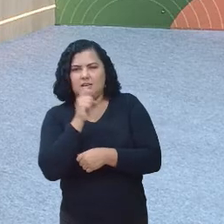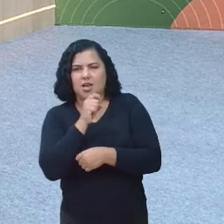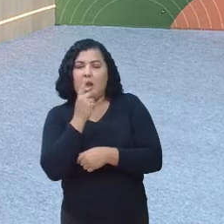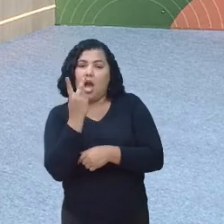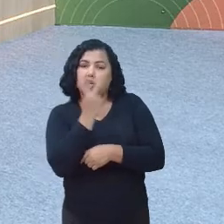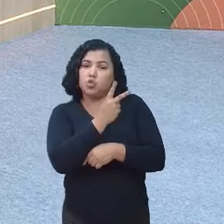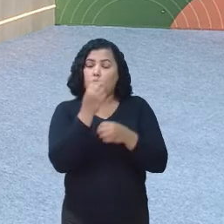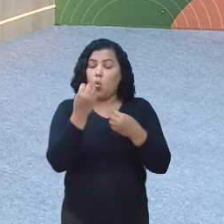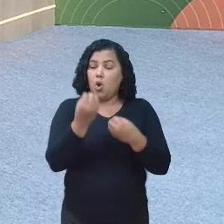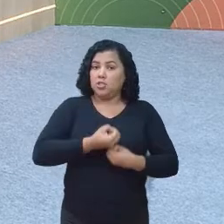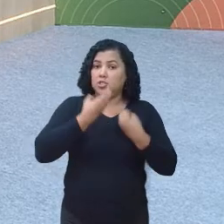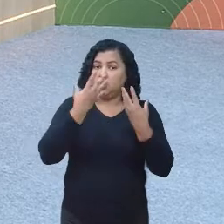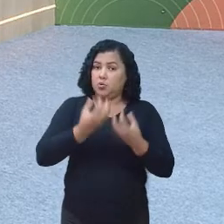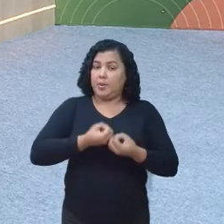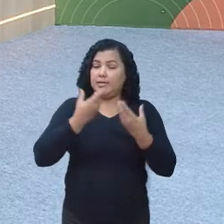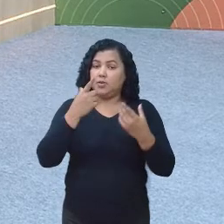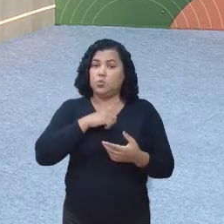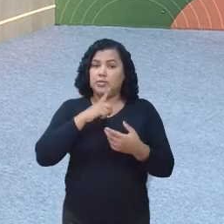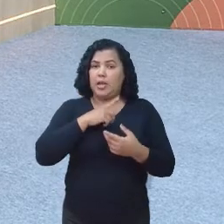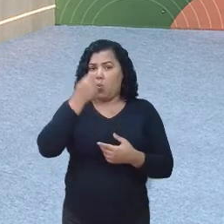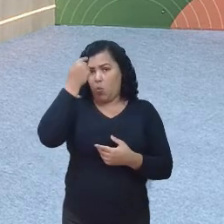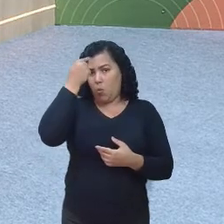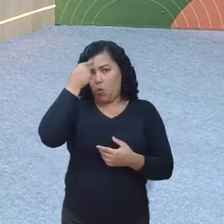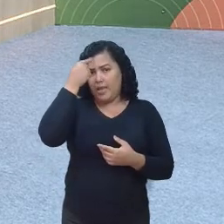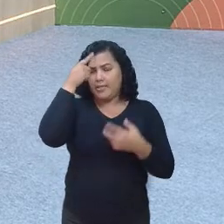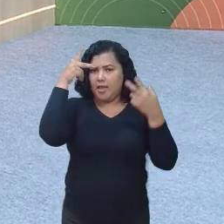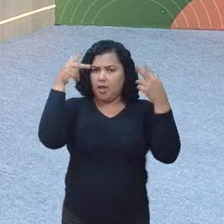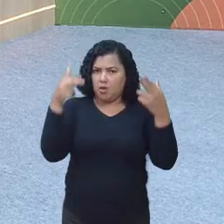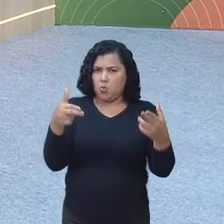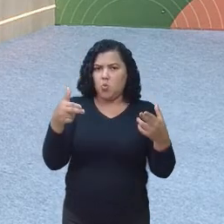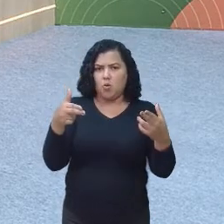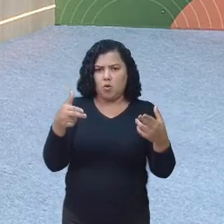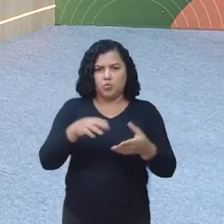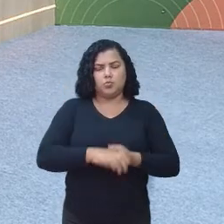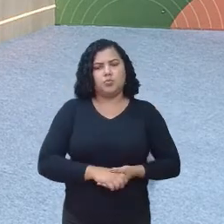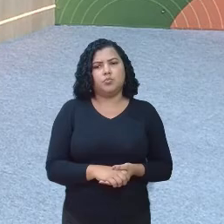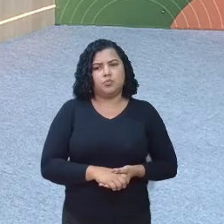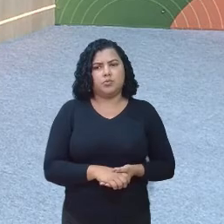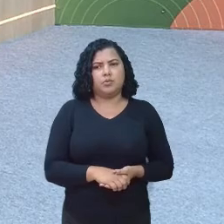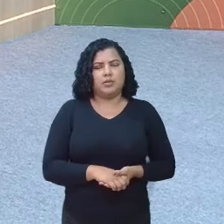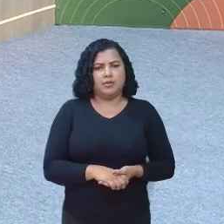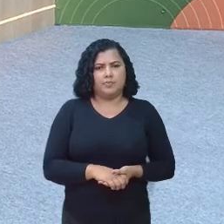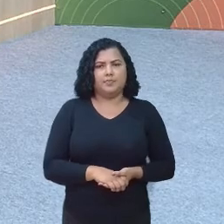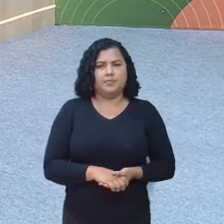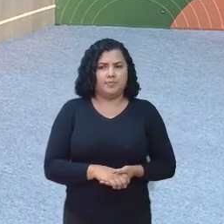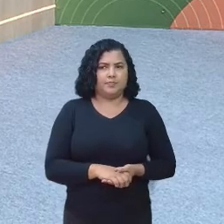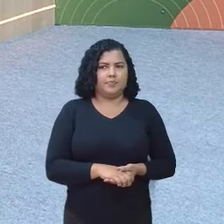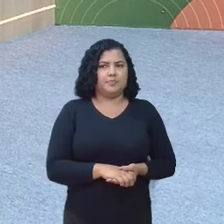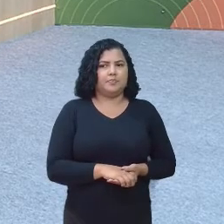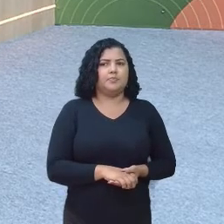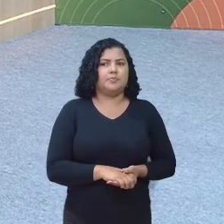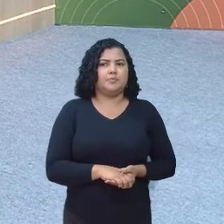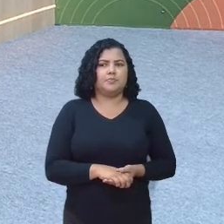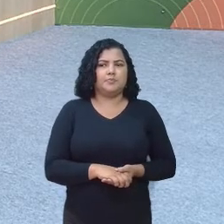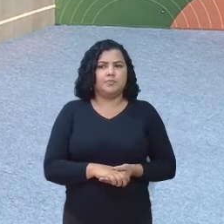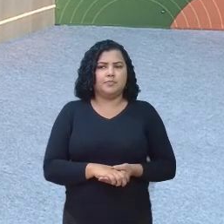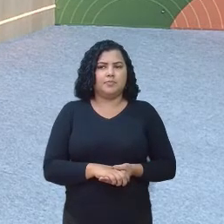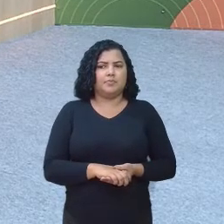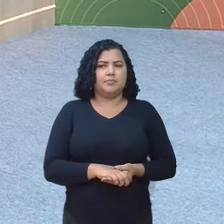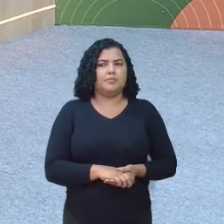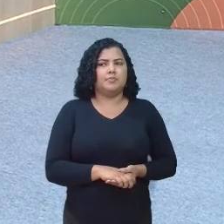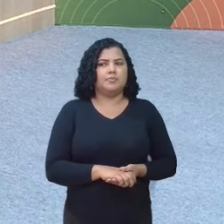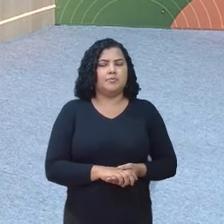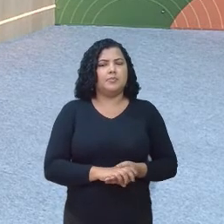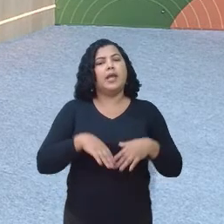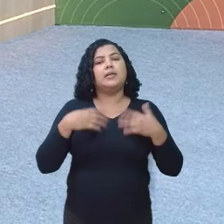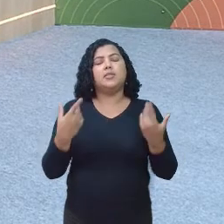elas mantêm a ideia inicial do título da reportagem, que é uma cidade de faz de conta. Que, em sentido figurado, significa